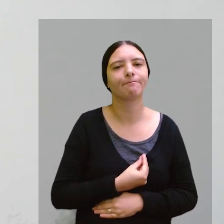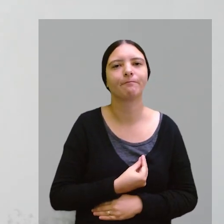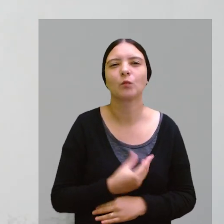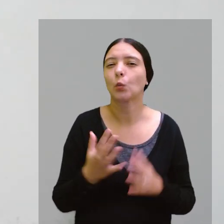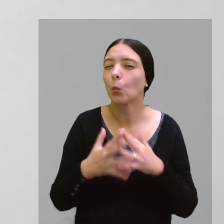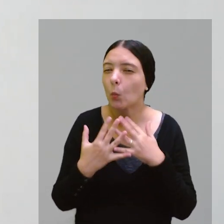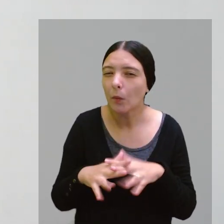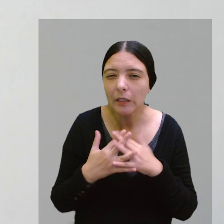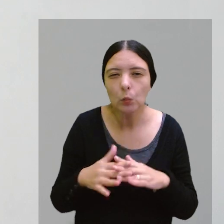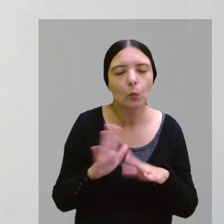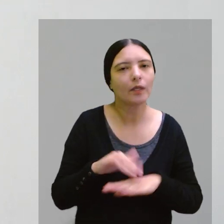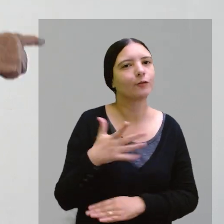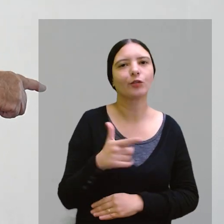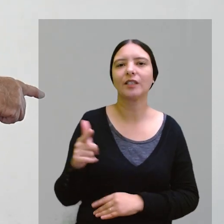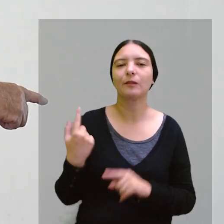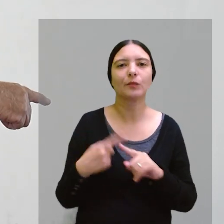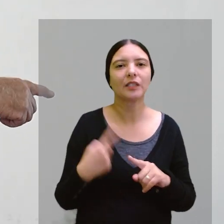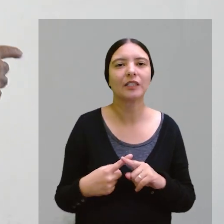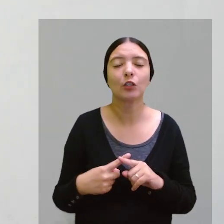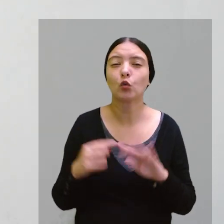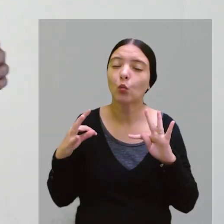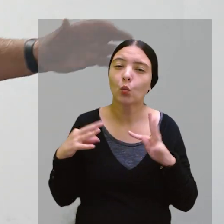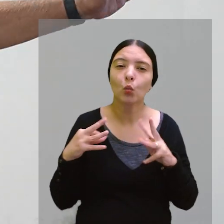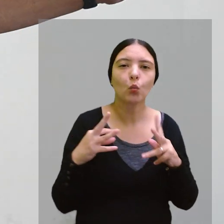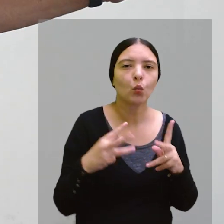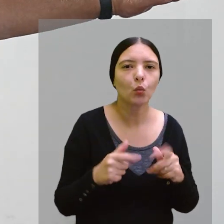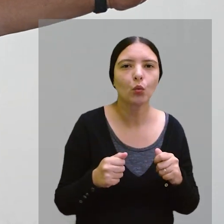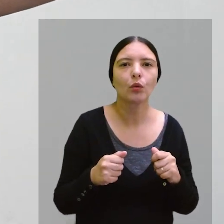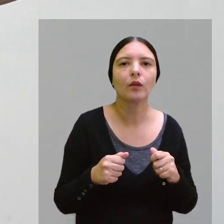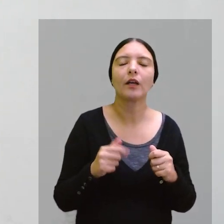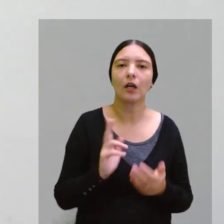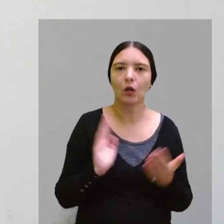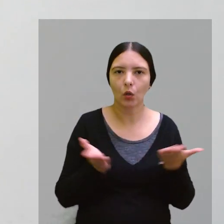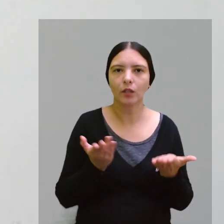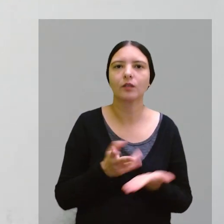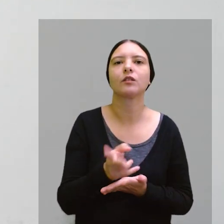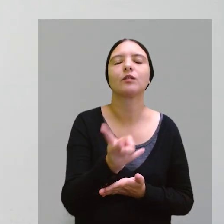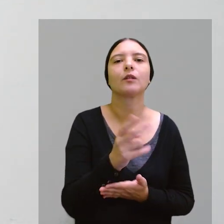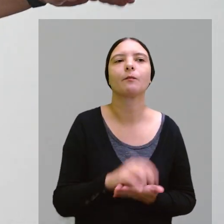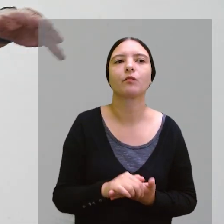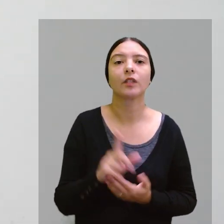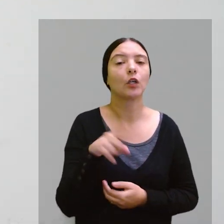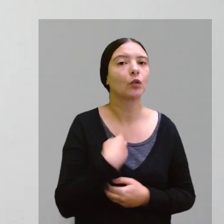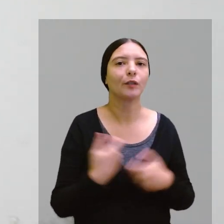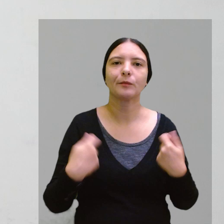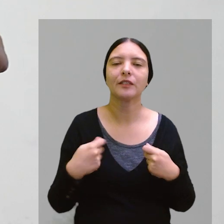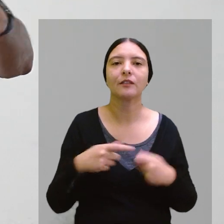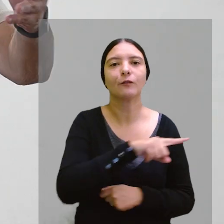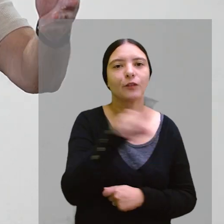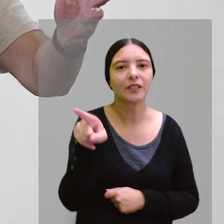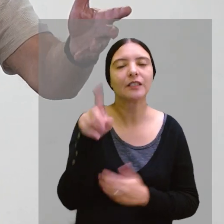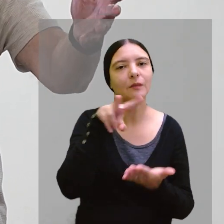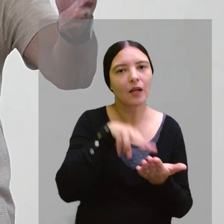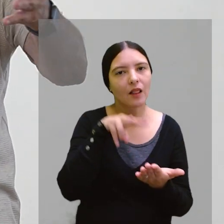mais complexo que isso, porque demanda disso tudo. Aqui, continuando, a gente tem que ter disposição de vocês